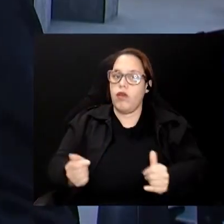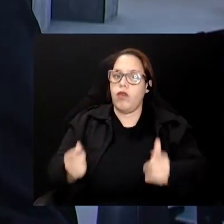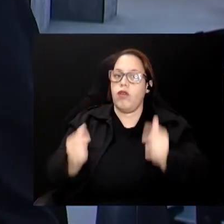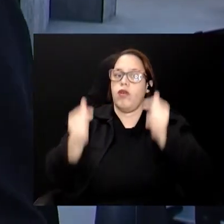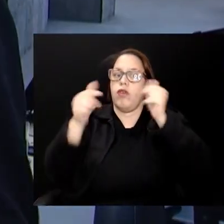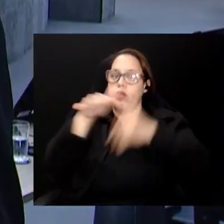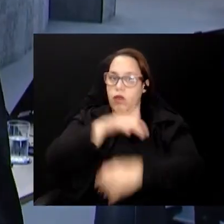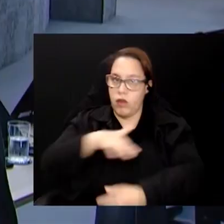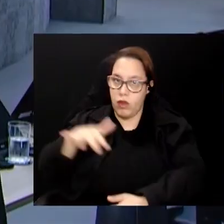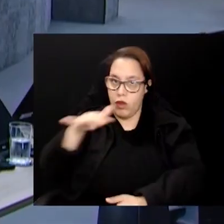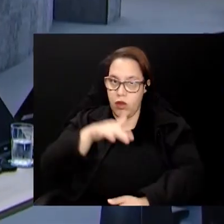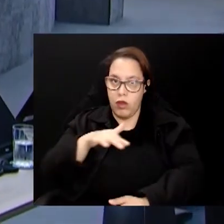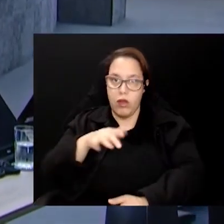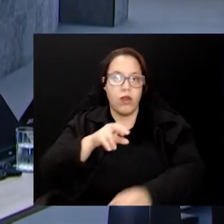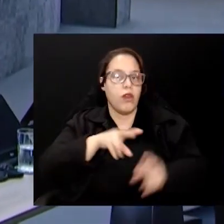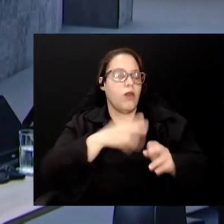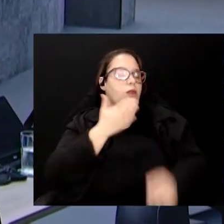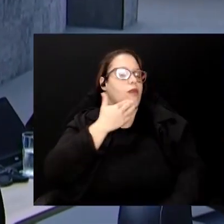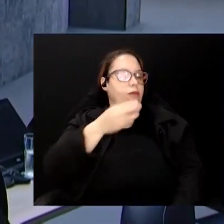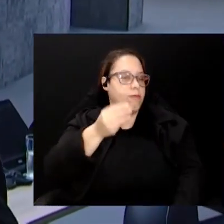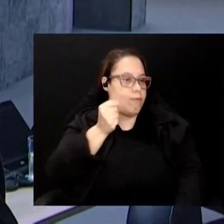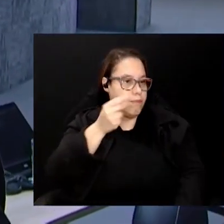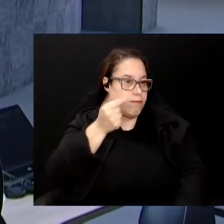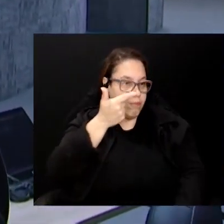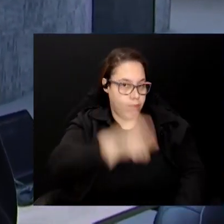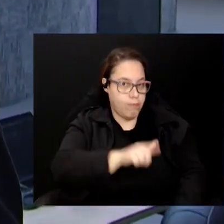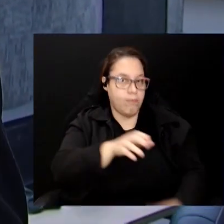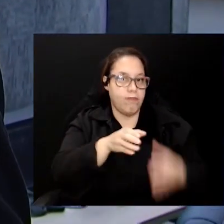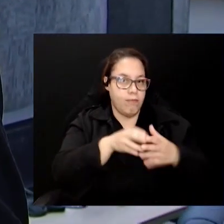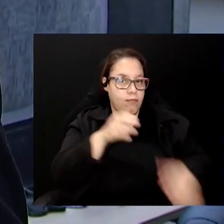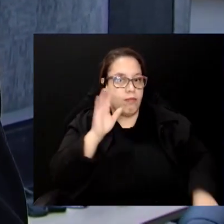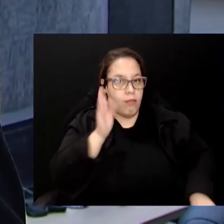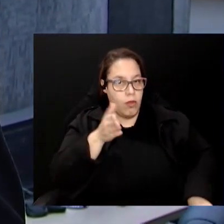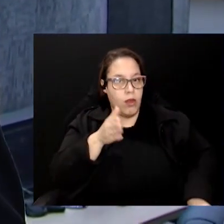uma reedição de uma comissão que eu já presidi,